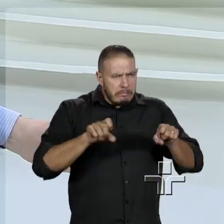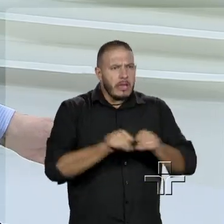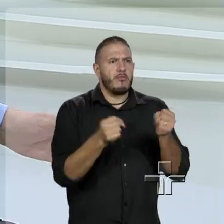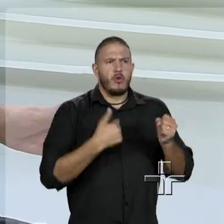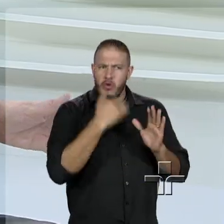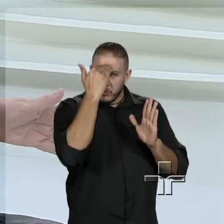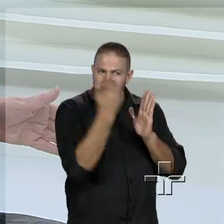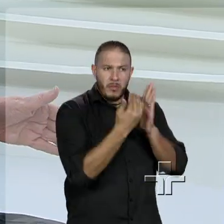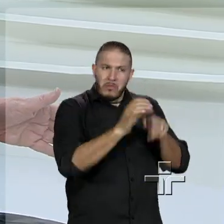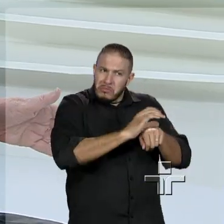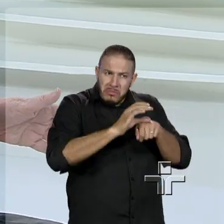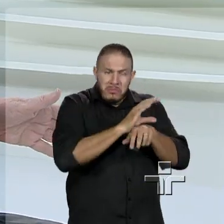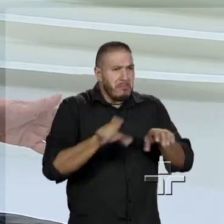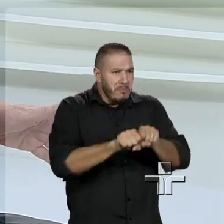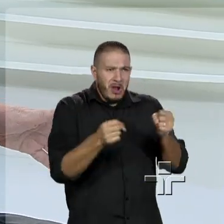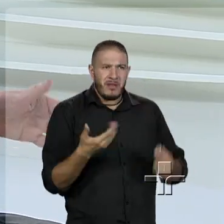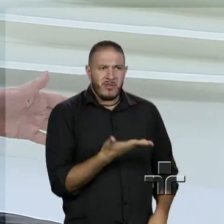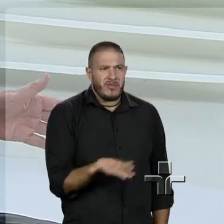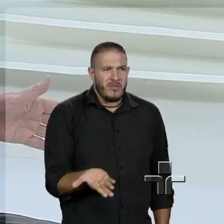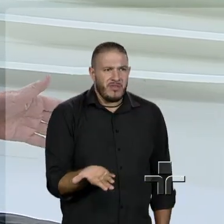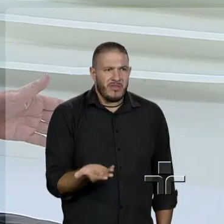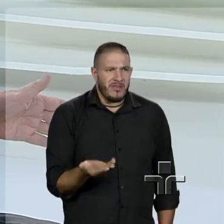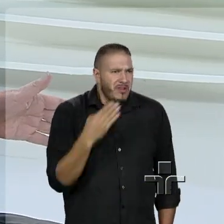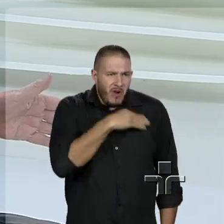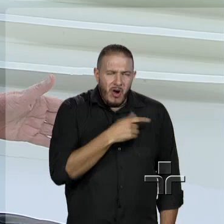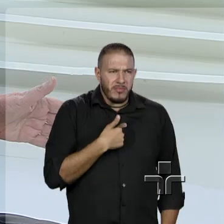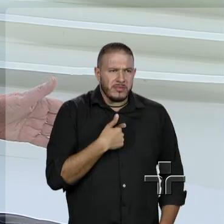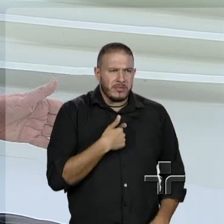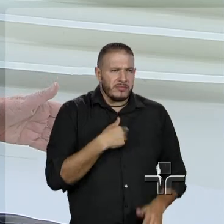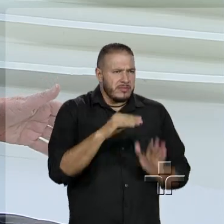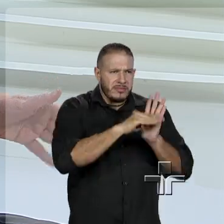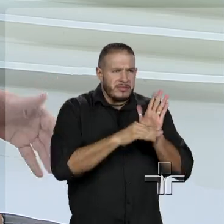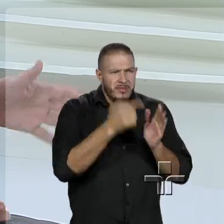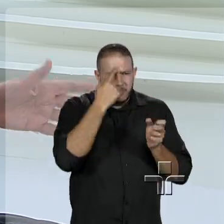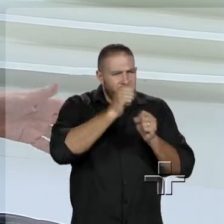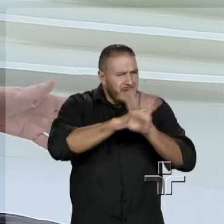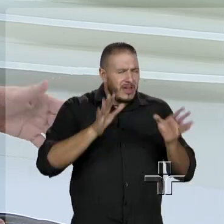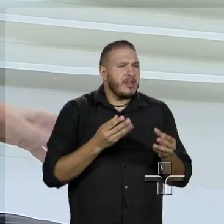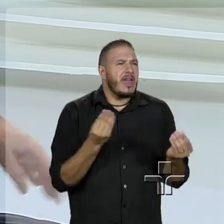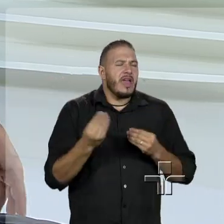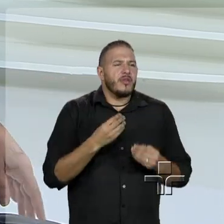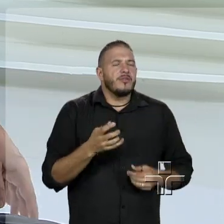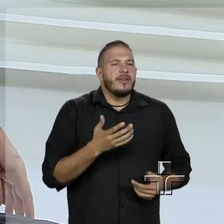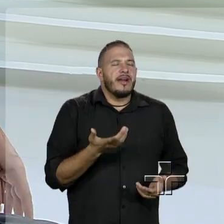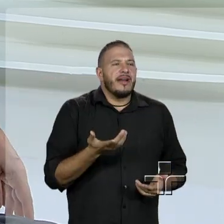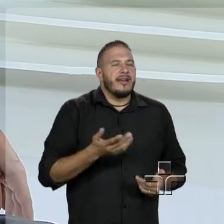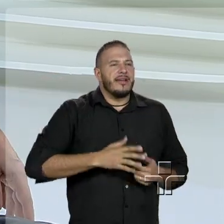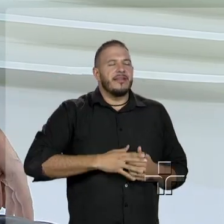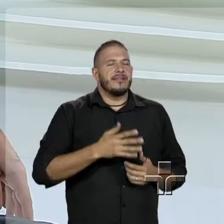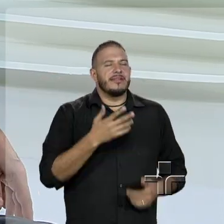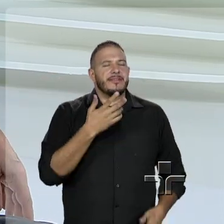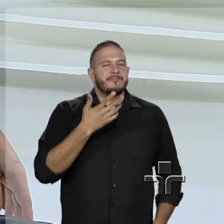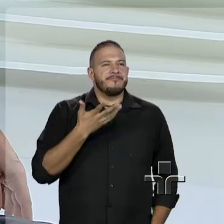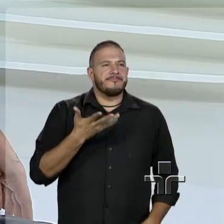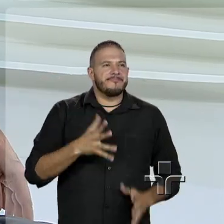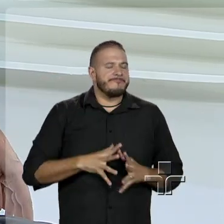das disposições constitucionais. É por definição. Claro. É como esse negócio de se...